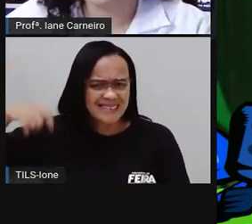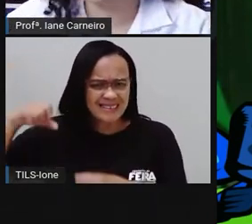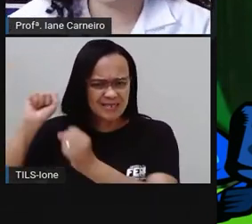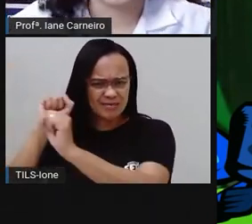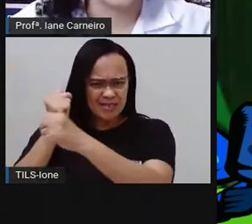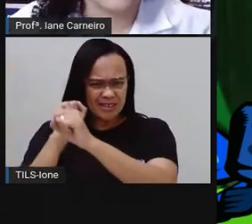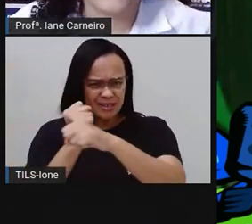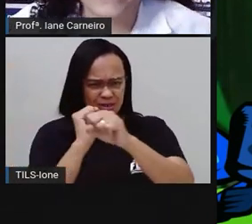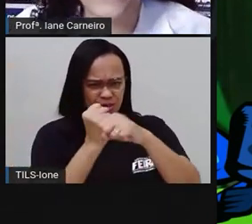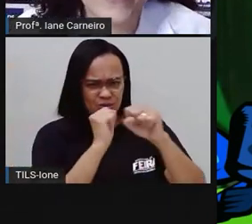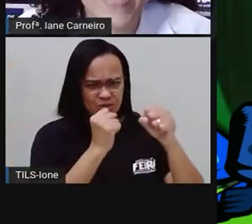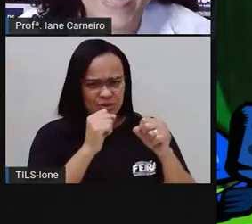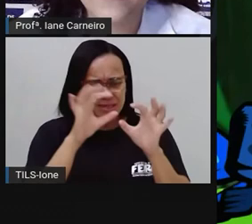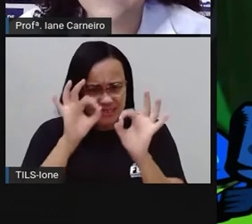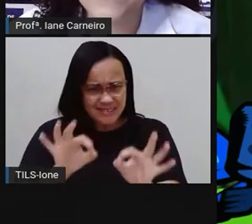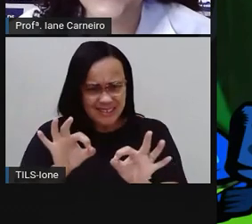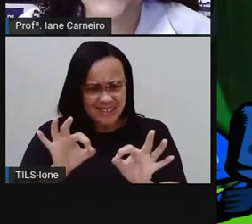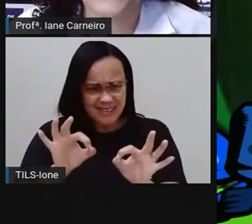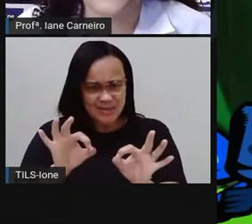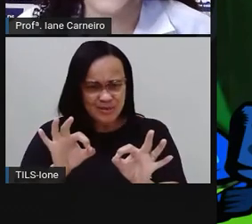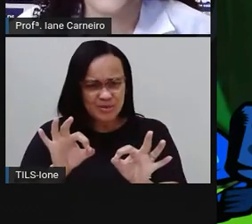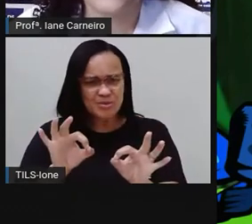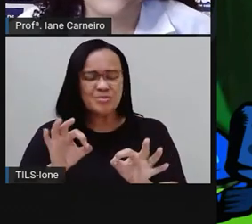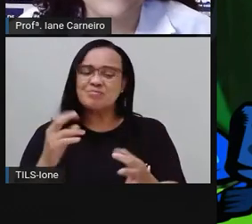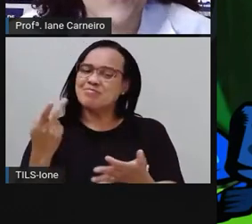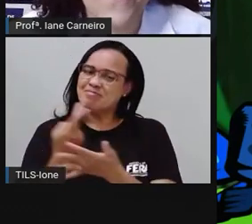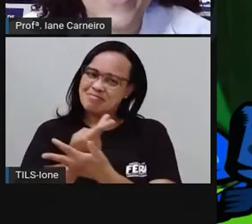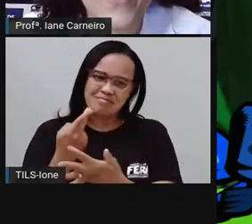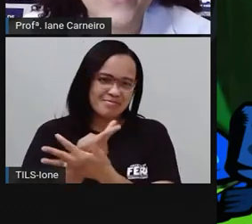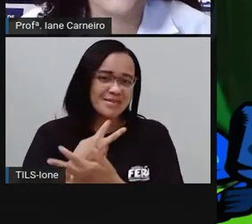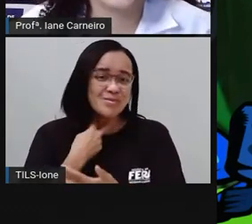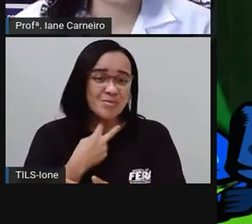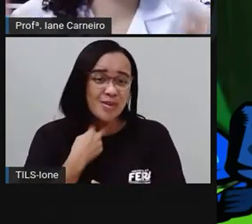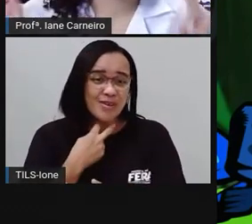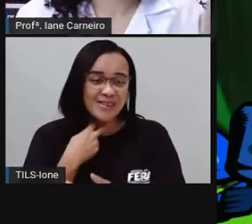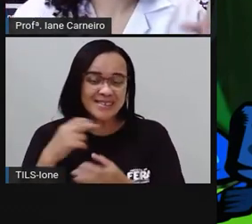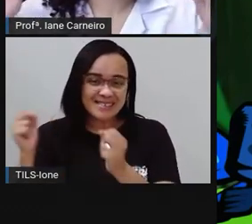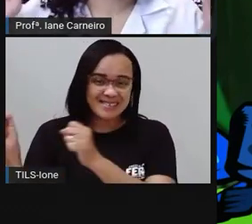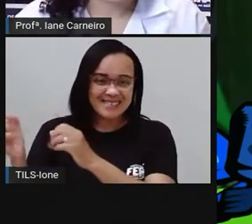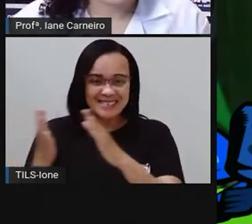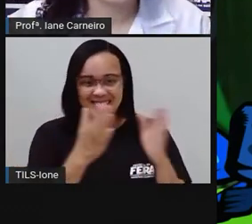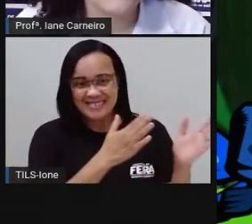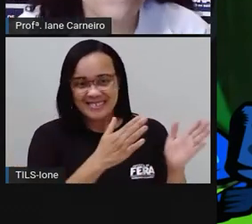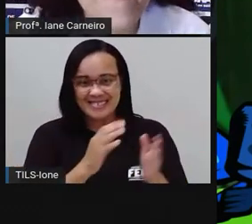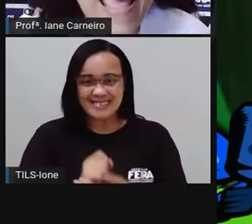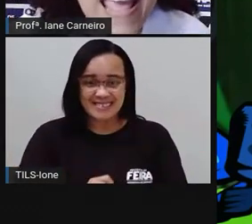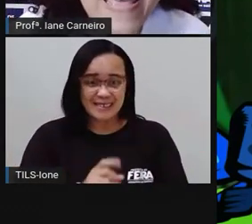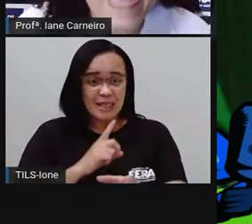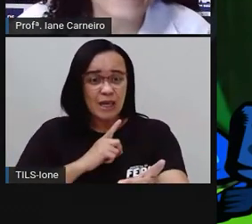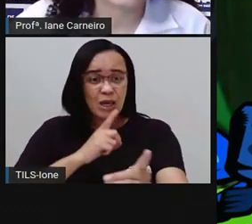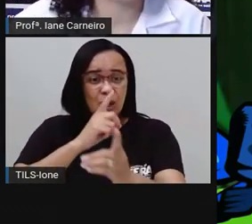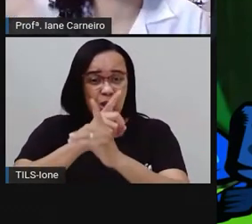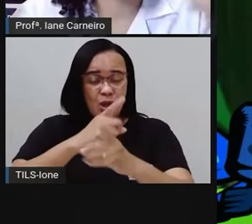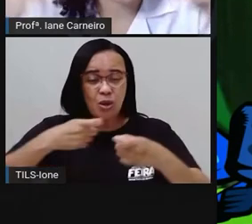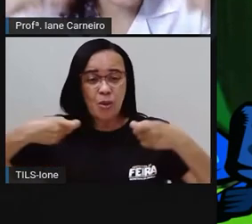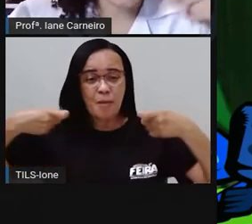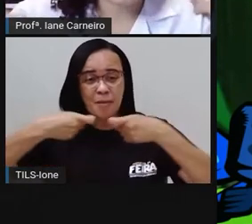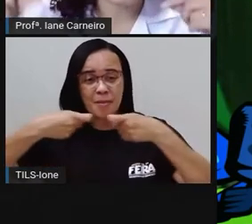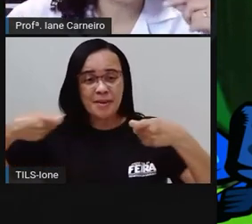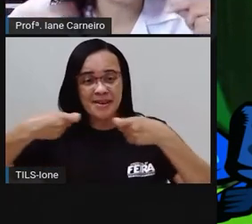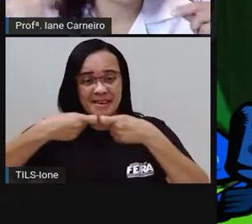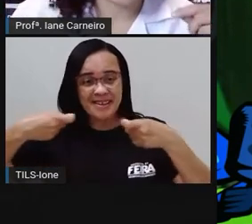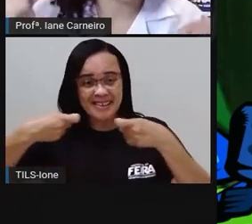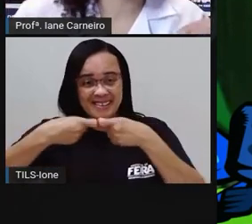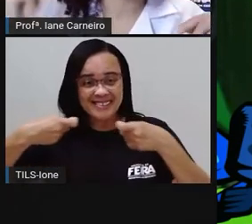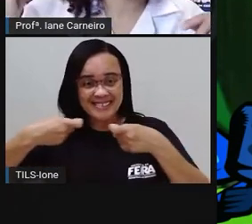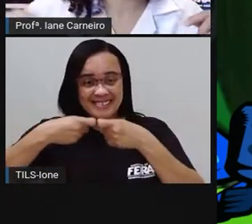vassoura. Não pode. Está no lugar errado essa vassoura. O próximo, encontre um par de meias. Corre